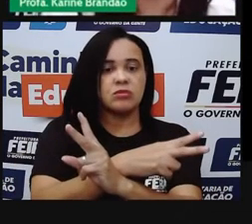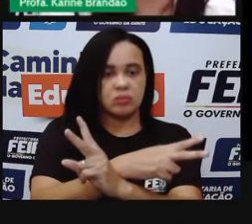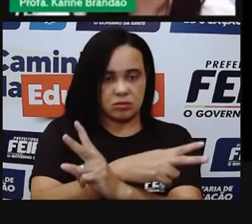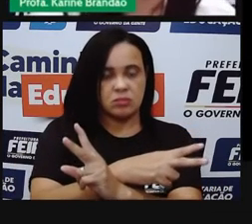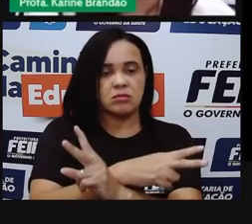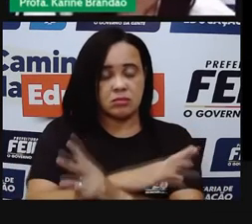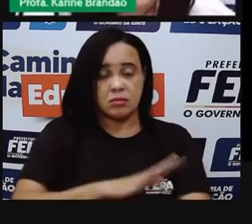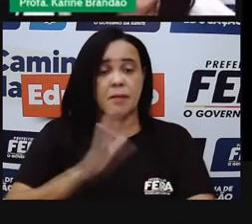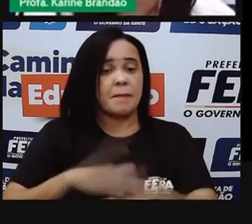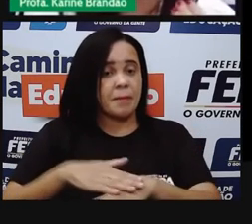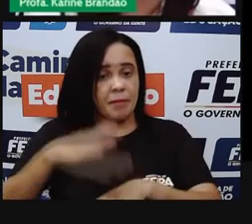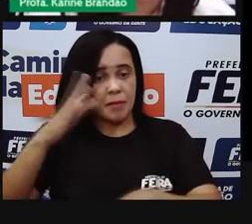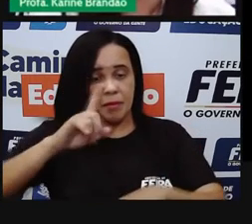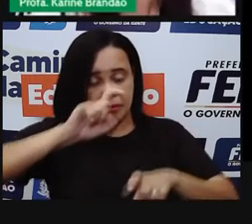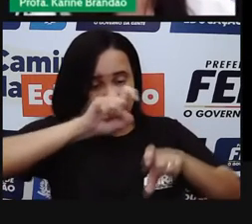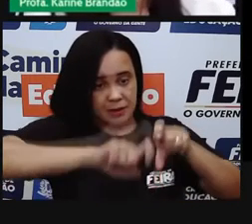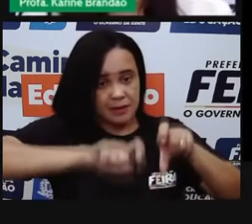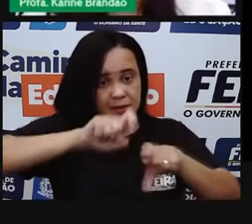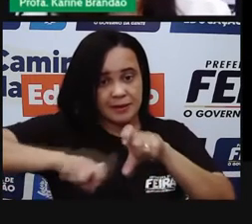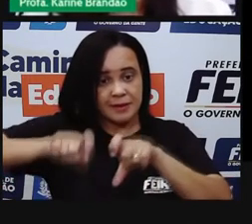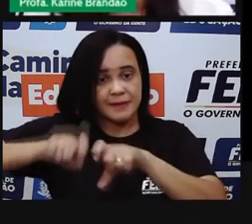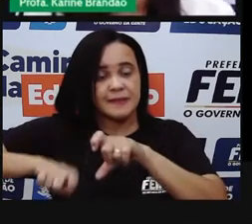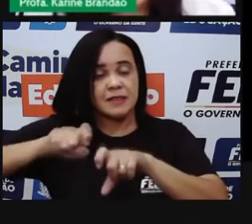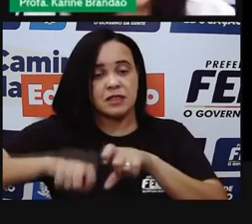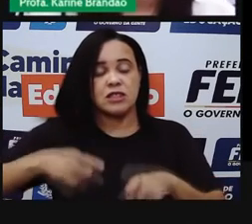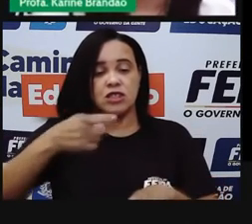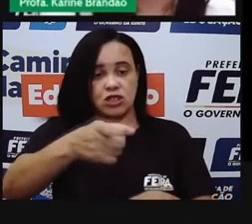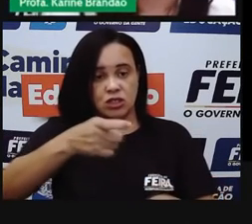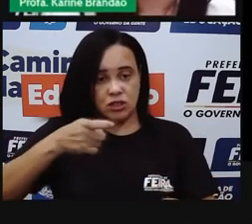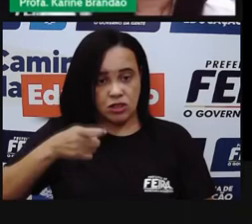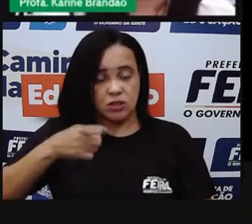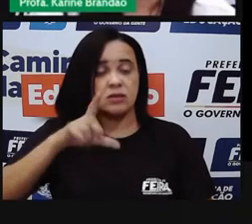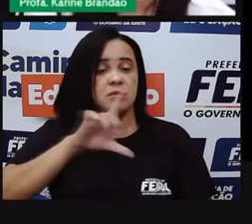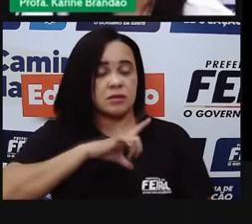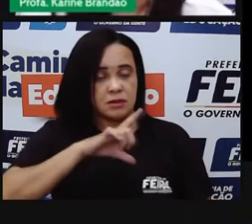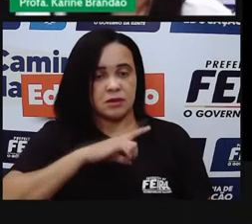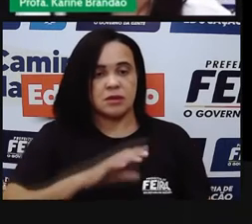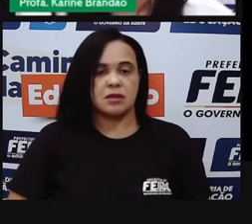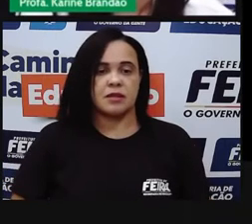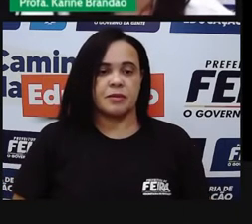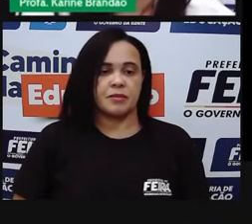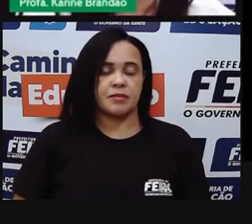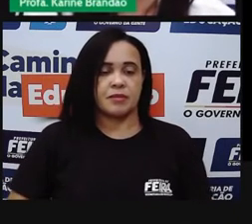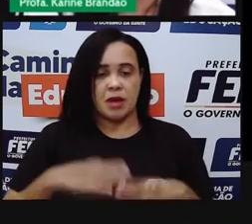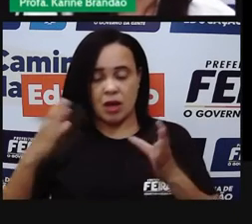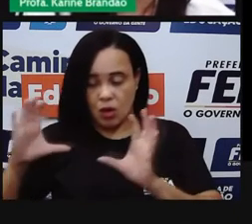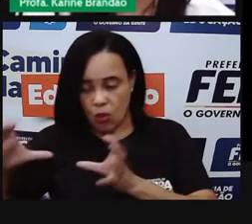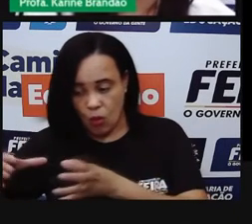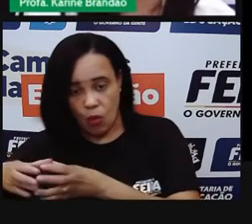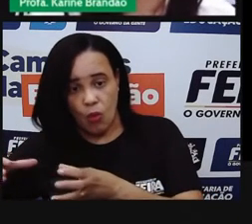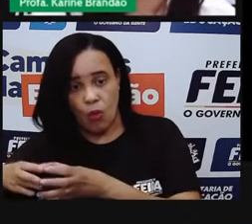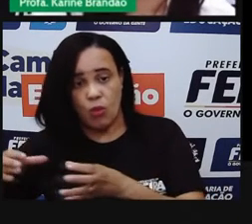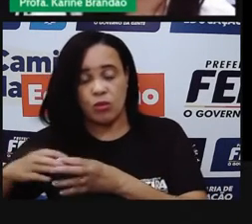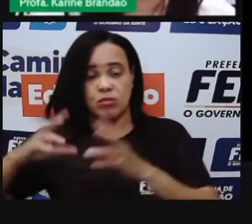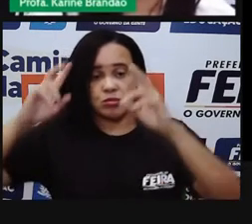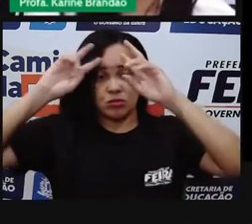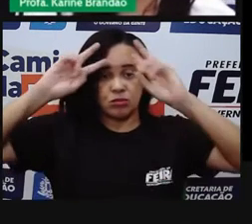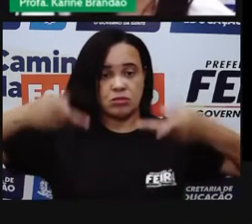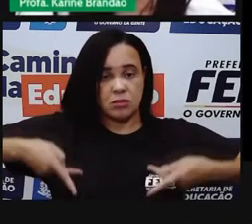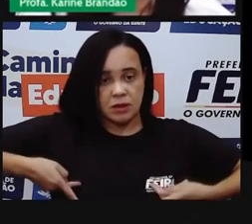o cromossomo sexual XX. E quando a gente vai para a espécie humana,